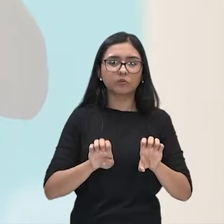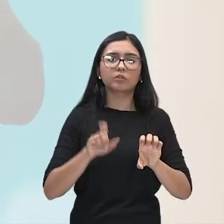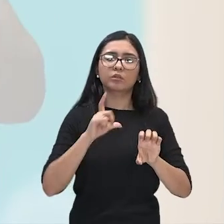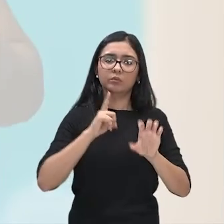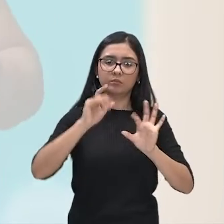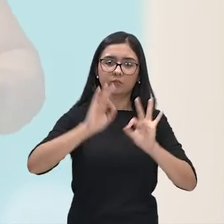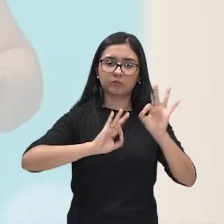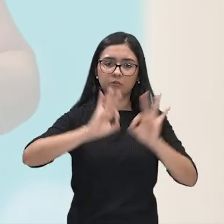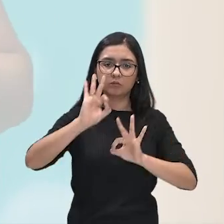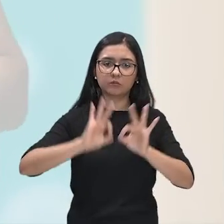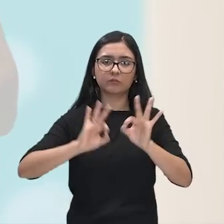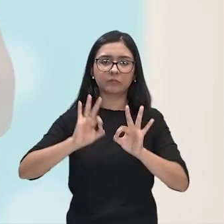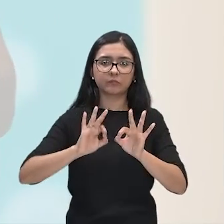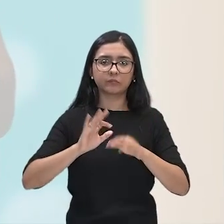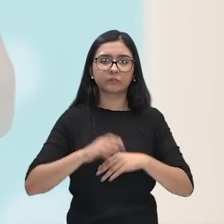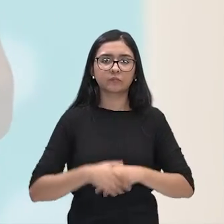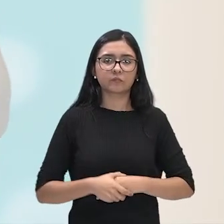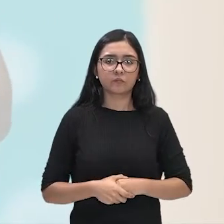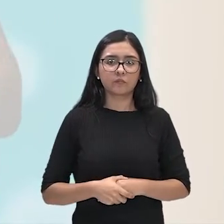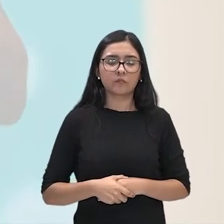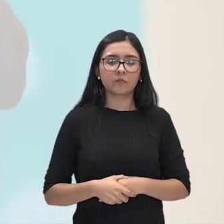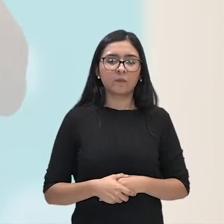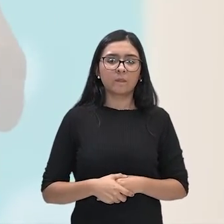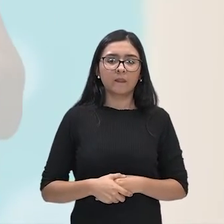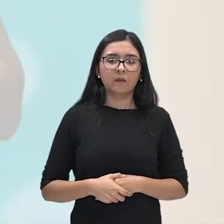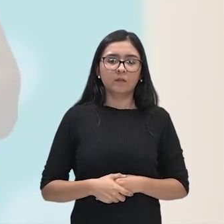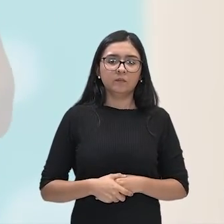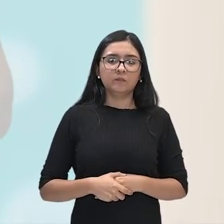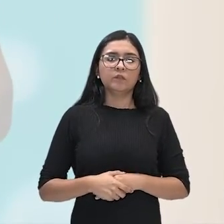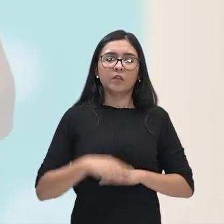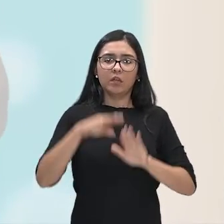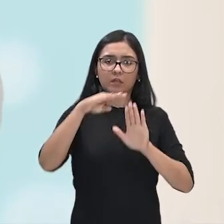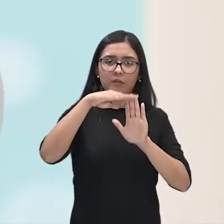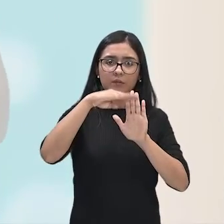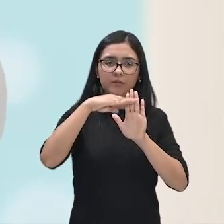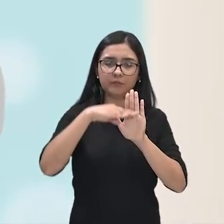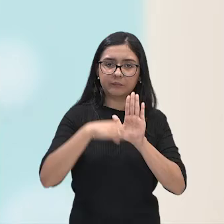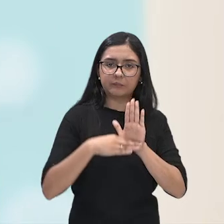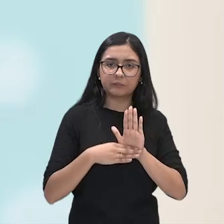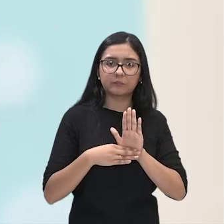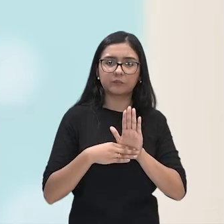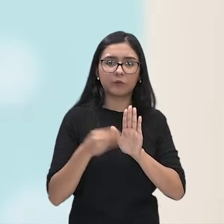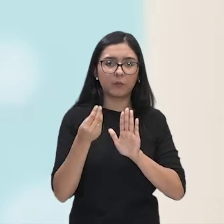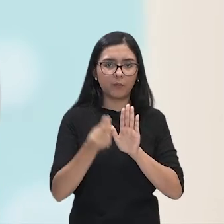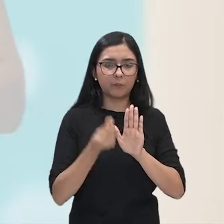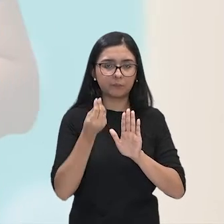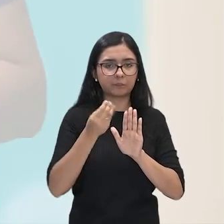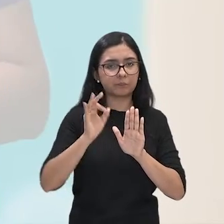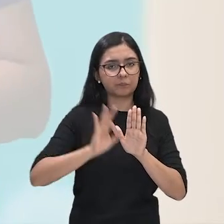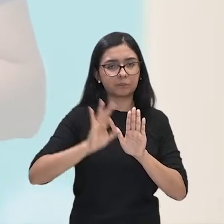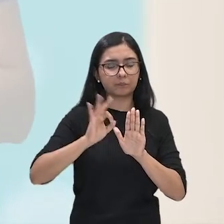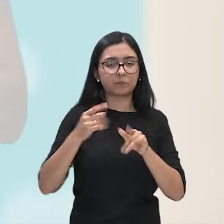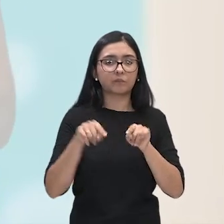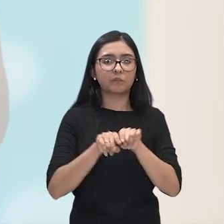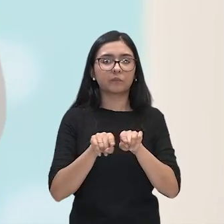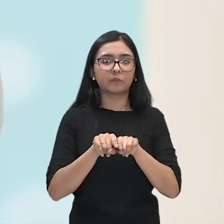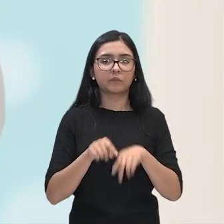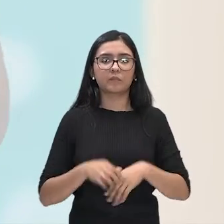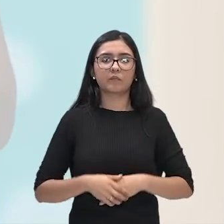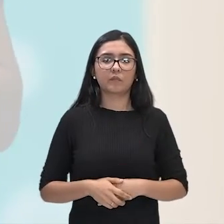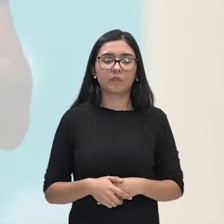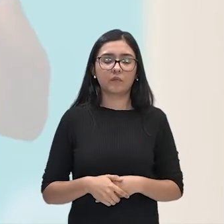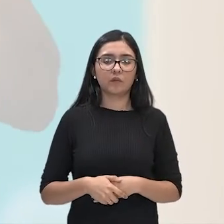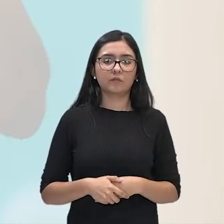toda uma programação, tem toda uma estrutura, como ela deve vir, e também,